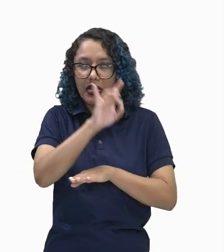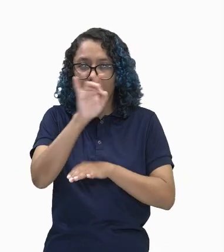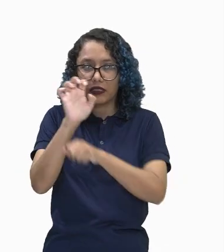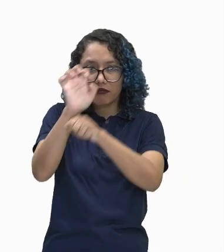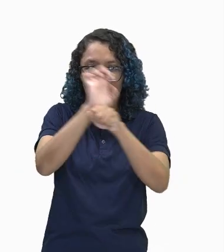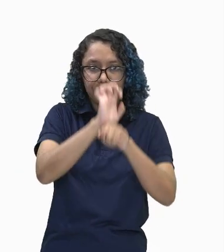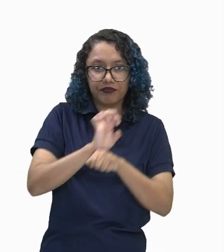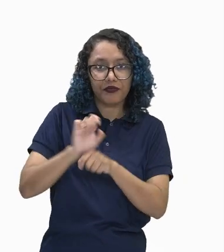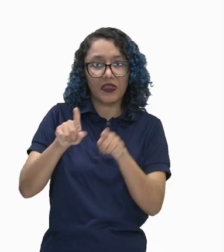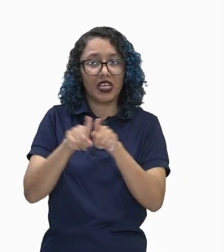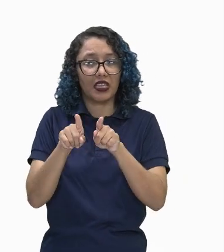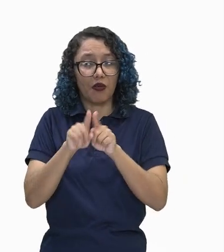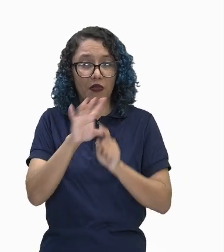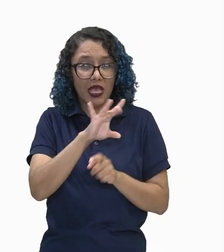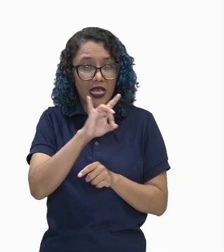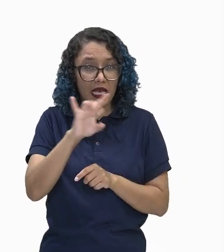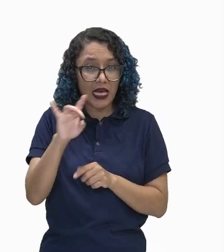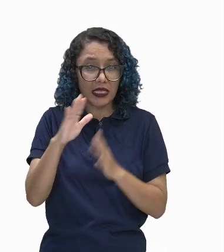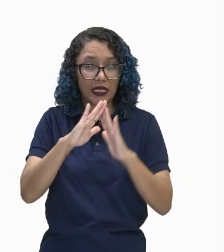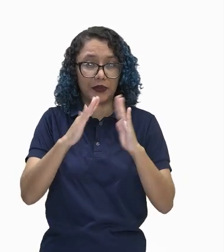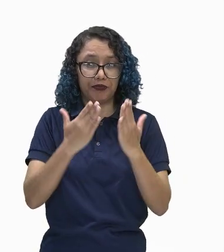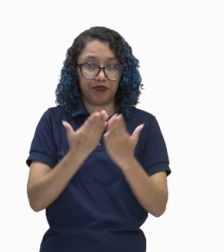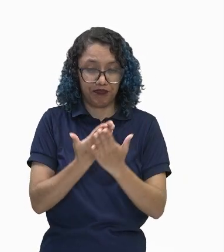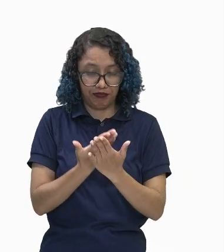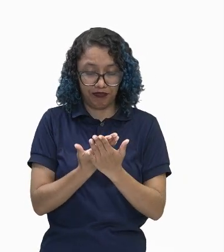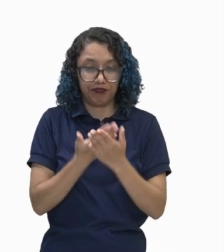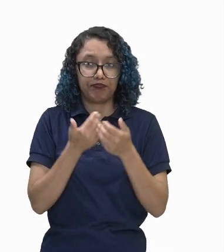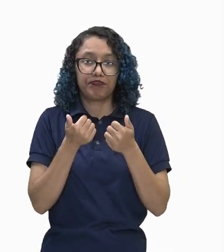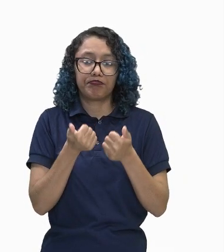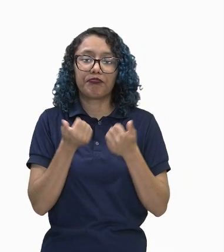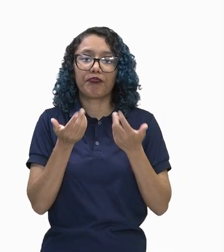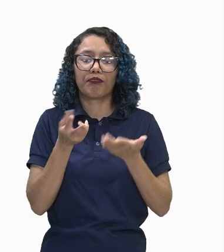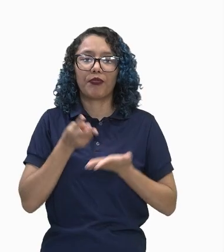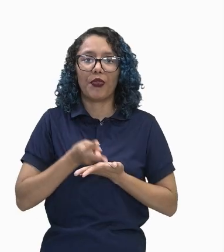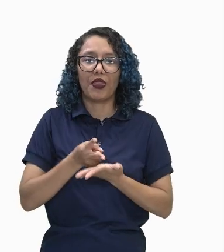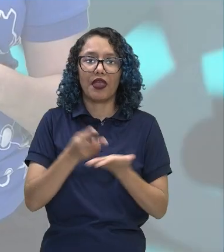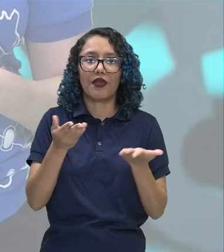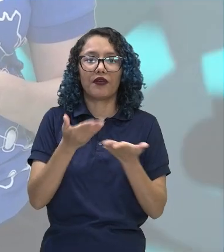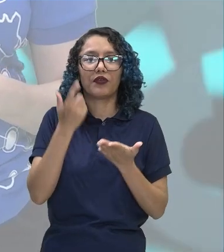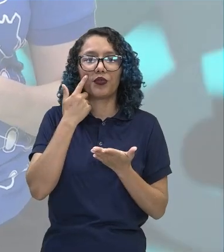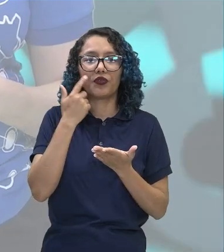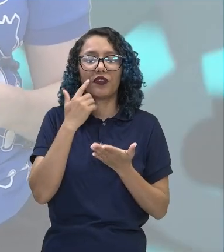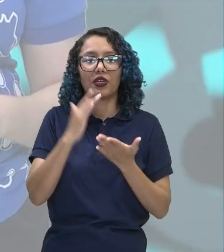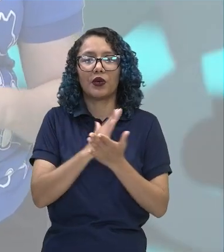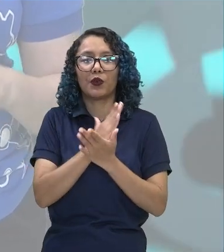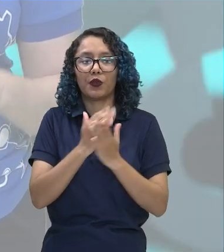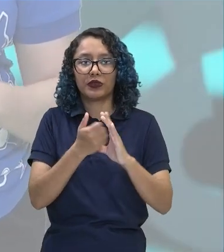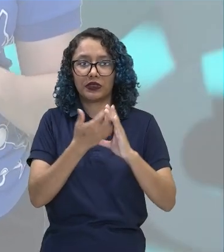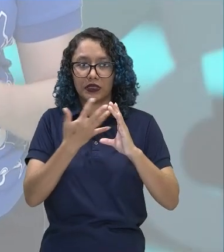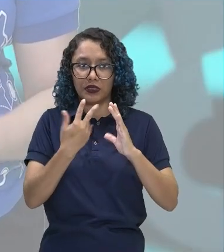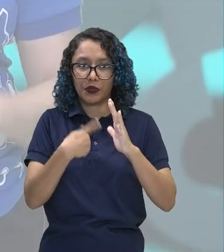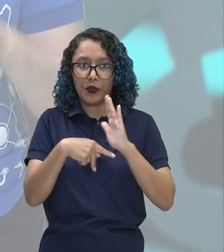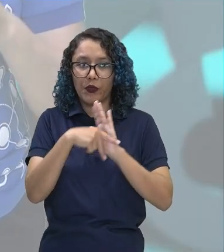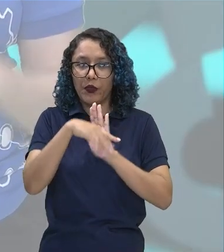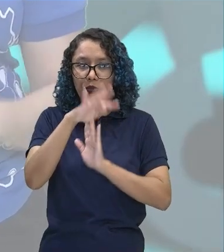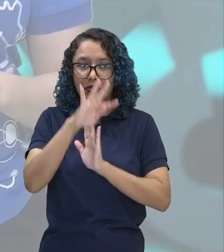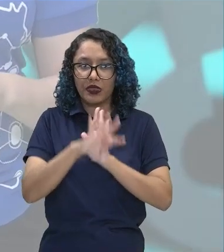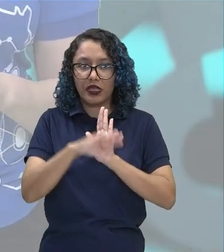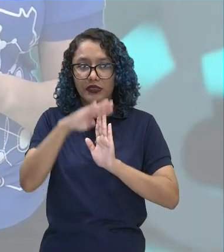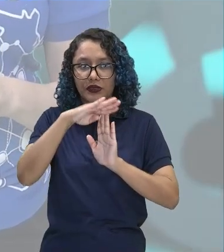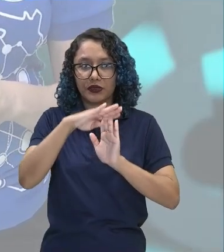escola. E agora a gente vai, né, verificar algumas características do